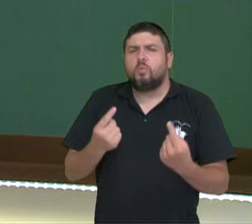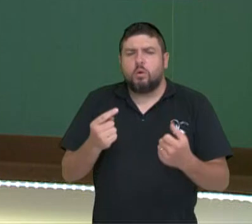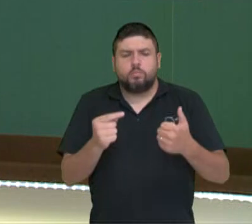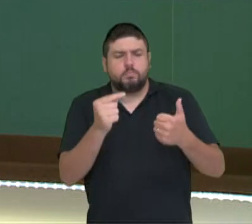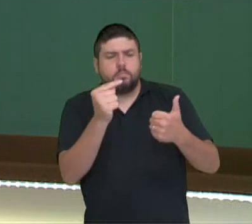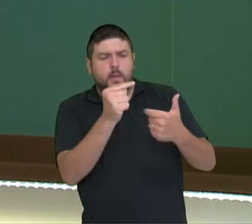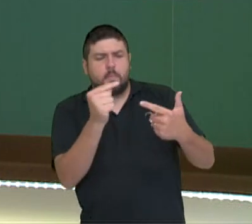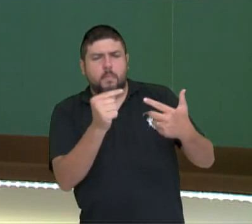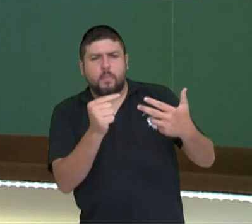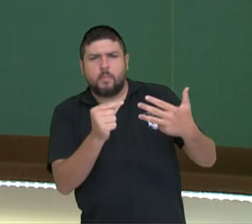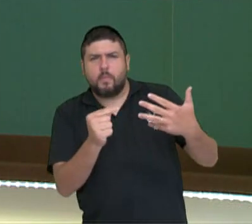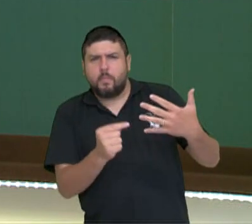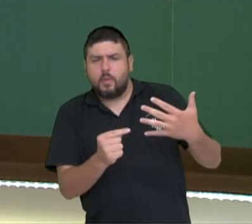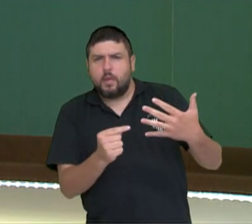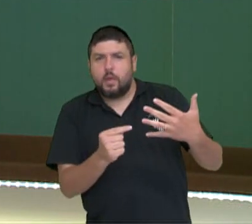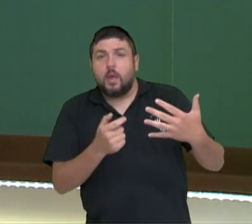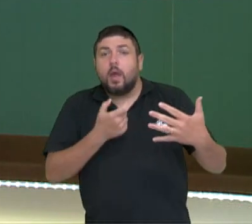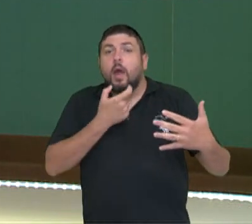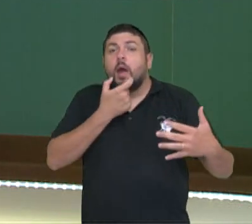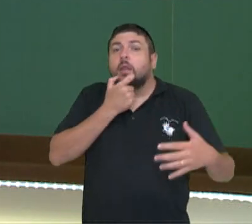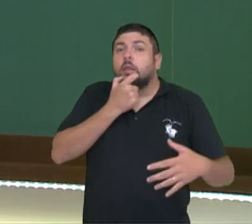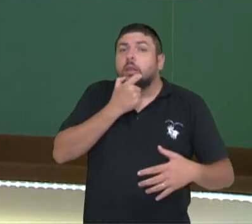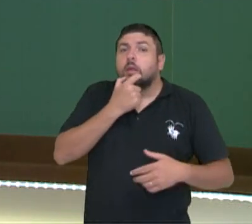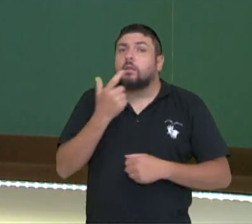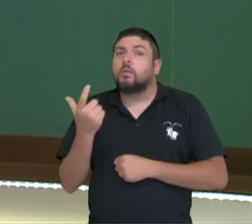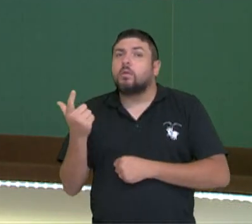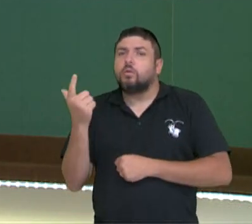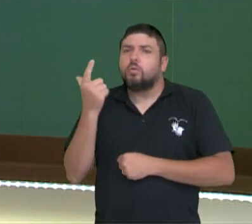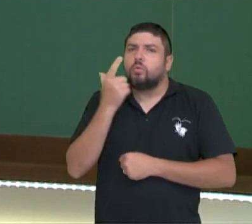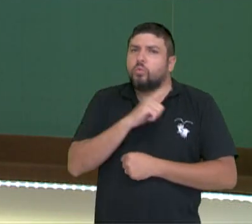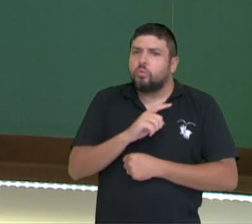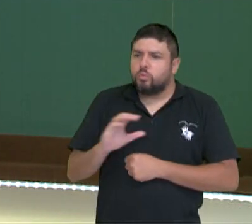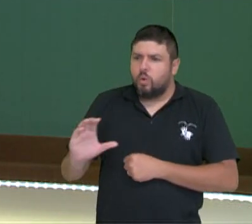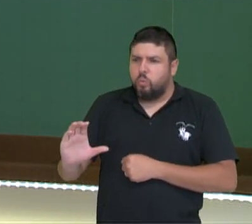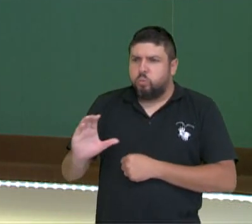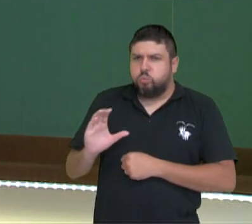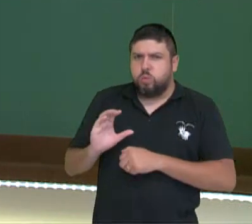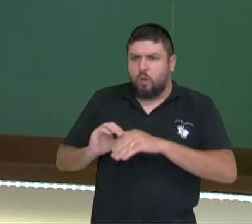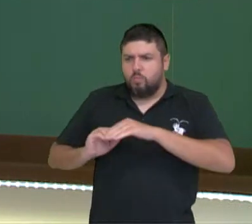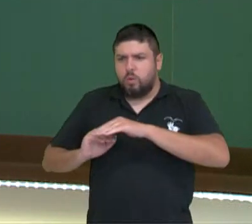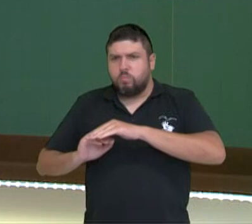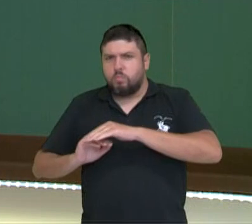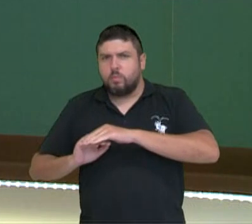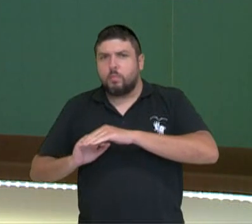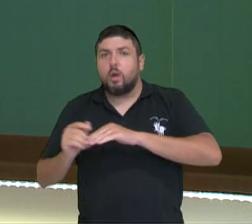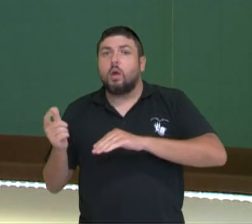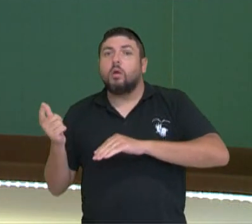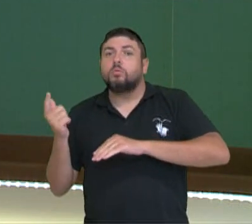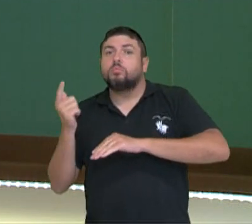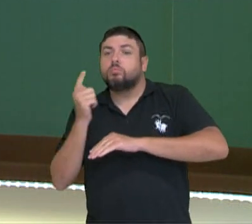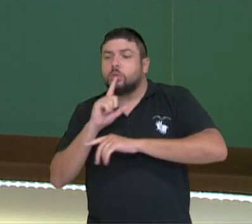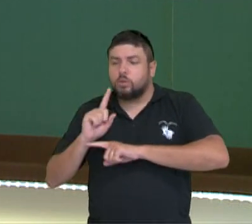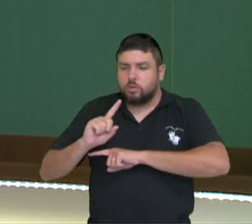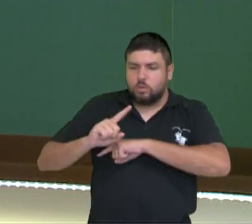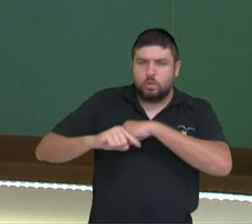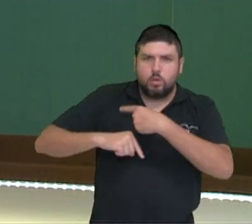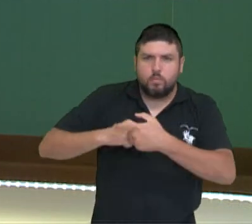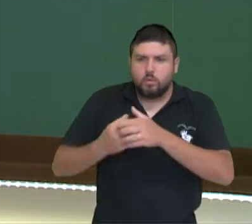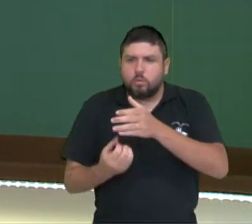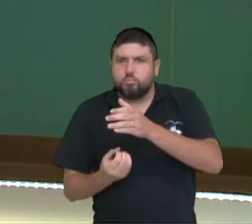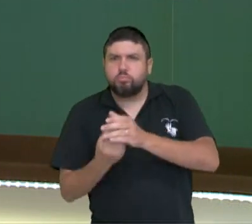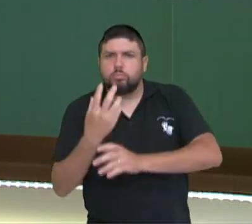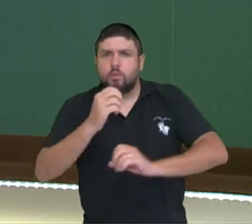a Inglaterra a acumular capital para desenvolver sua industrialização a partir do